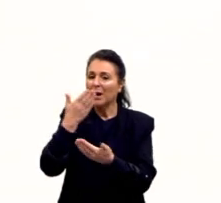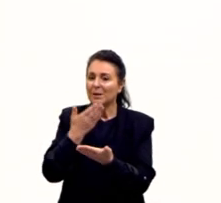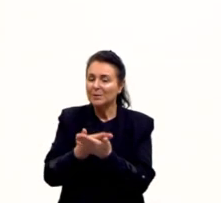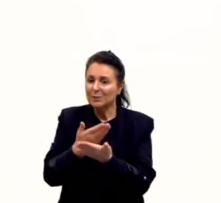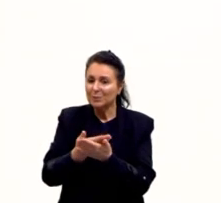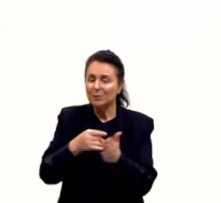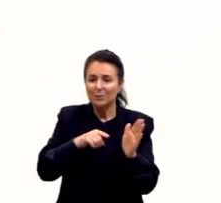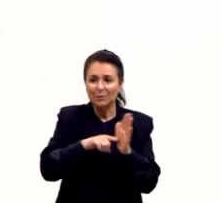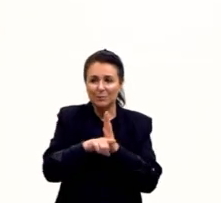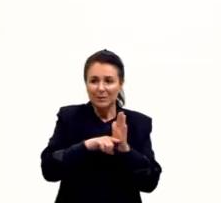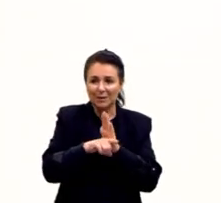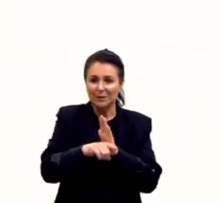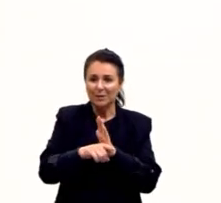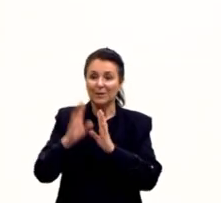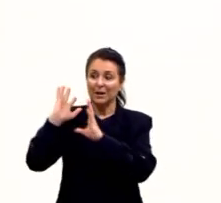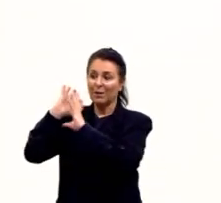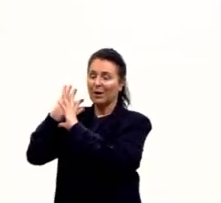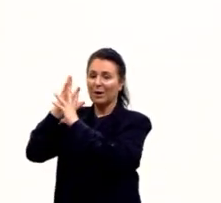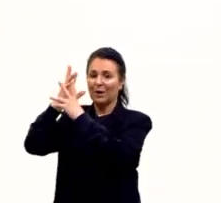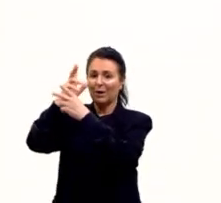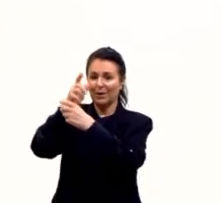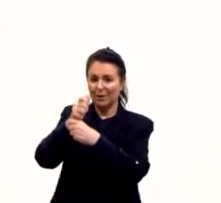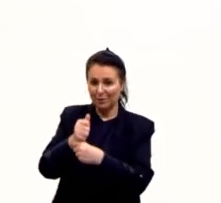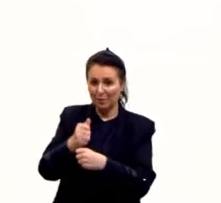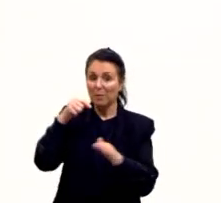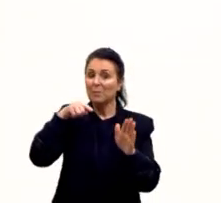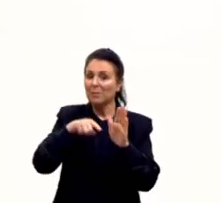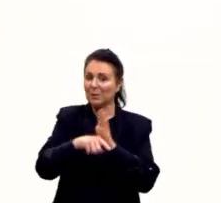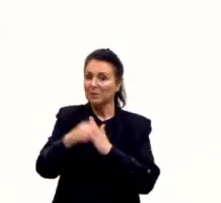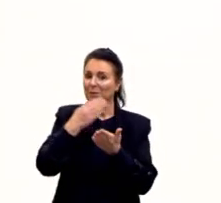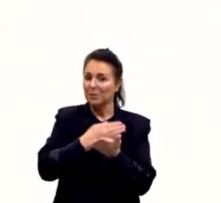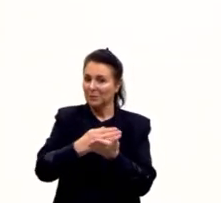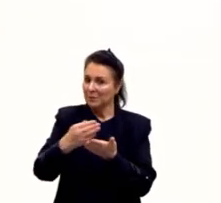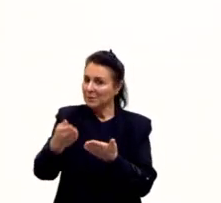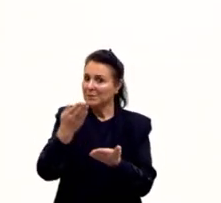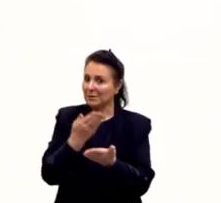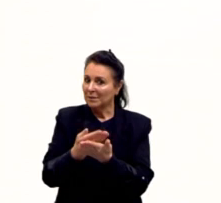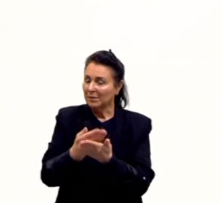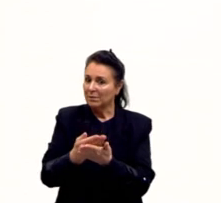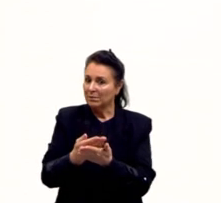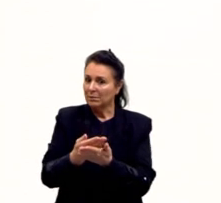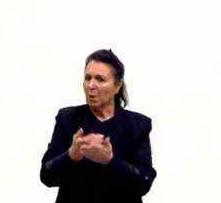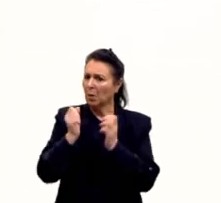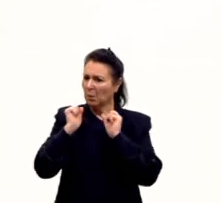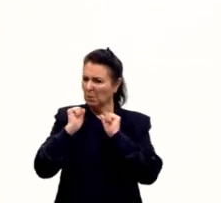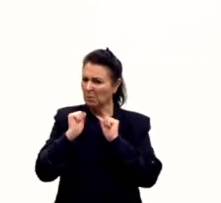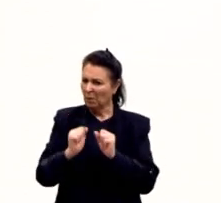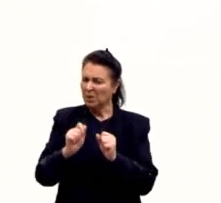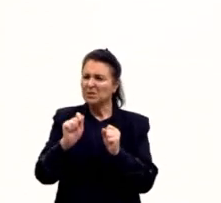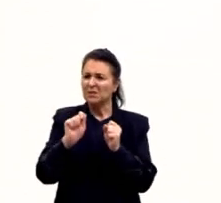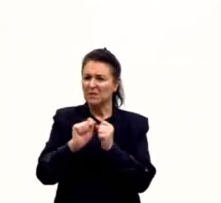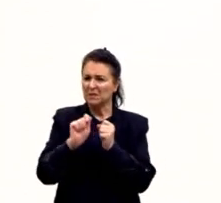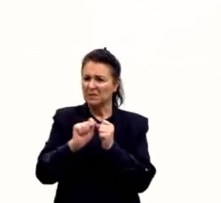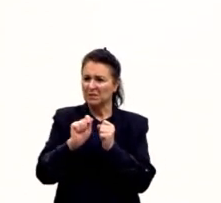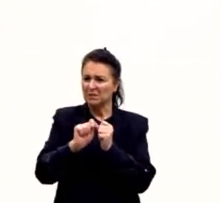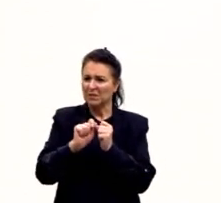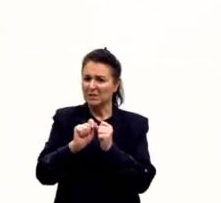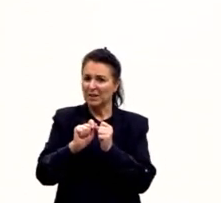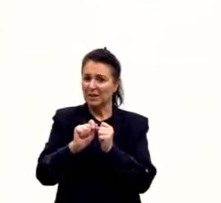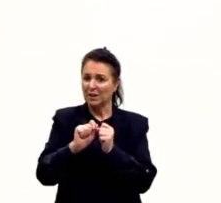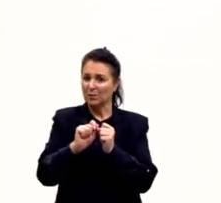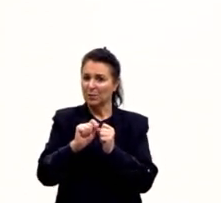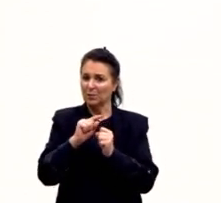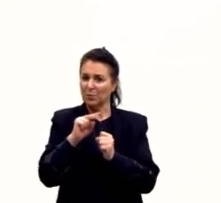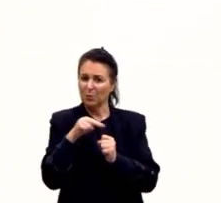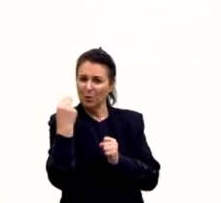pesquisa e daí eu vou retomar a nossa pergunta Inicial na é possível a gente fazer com que o